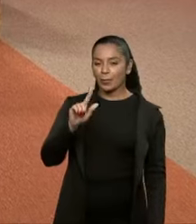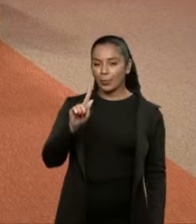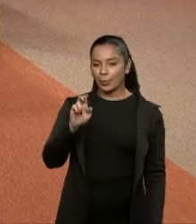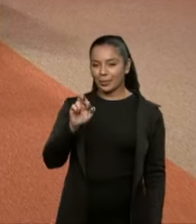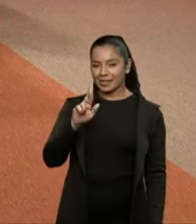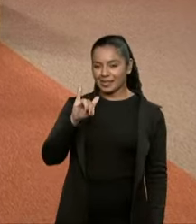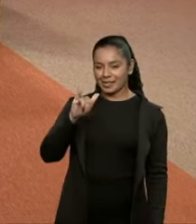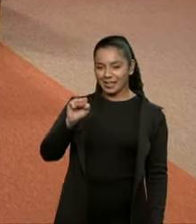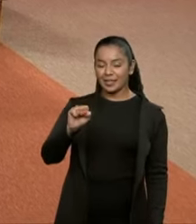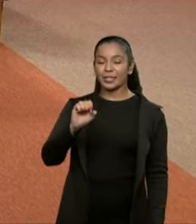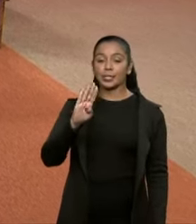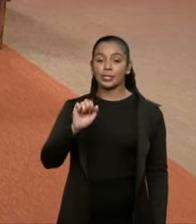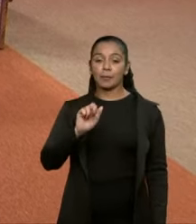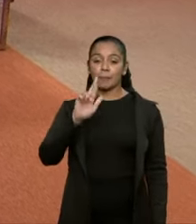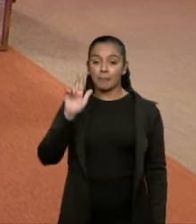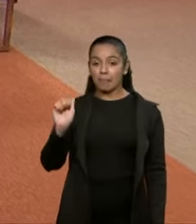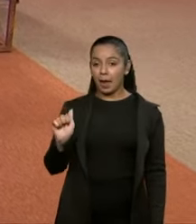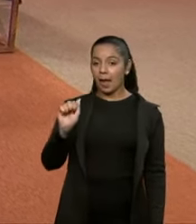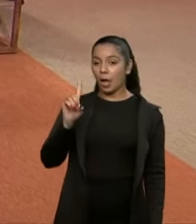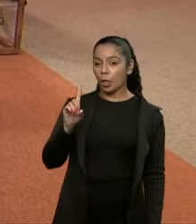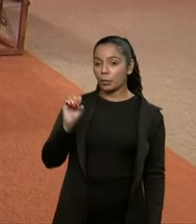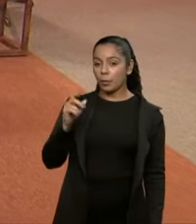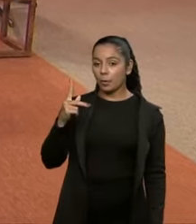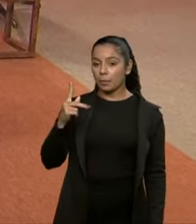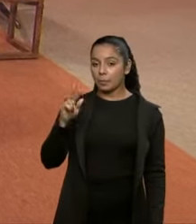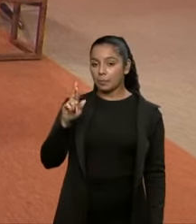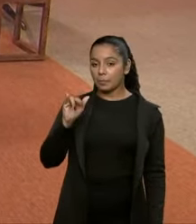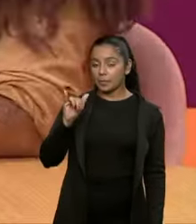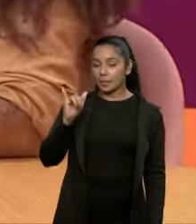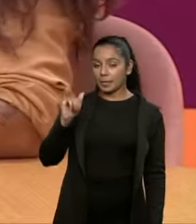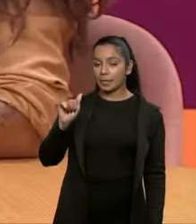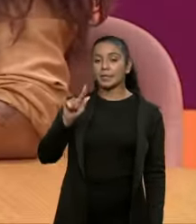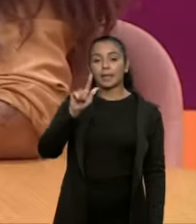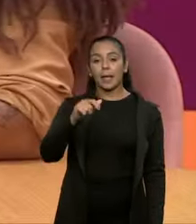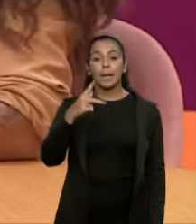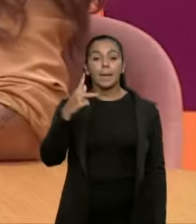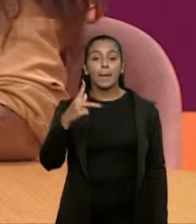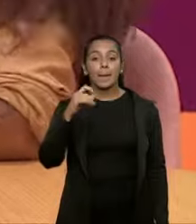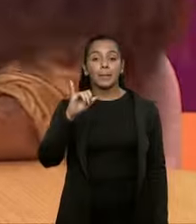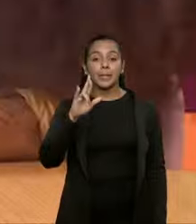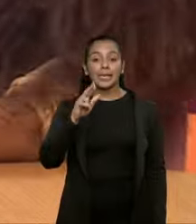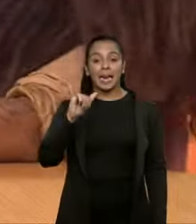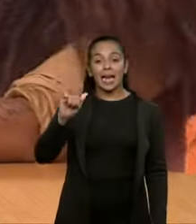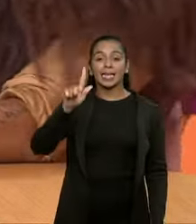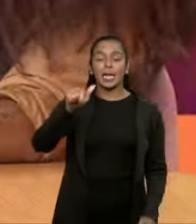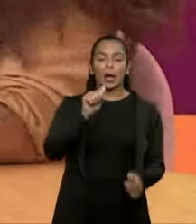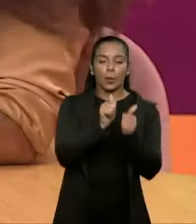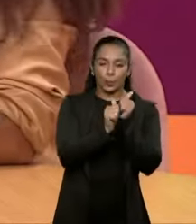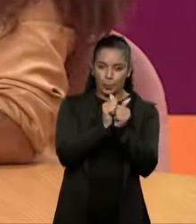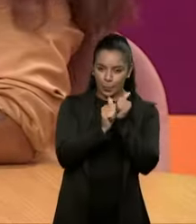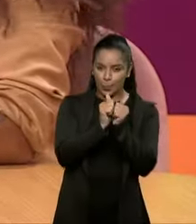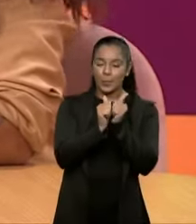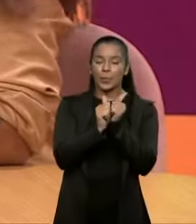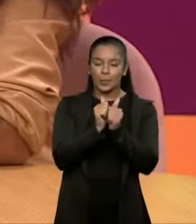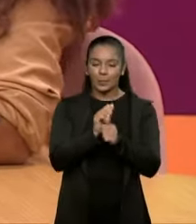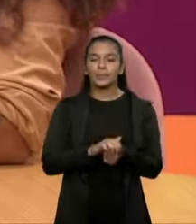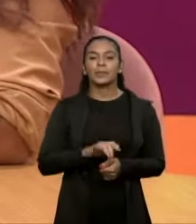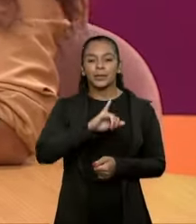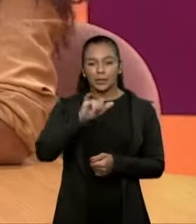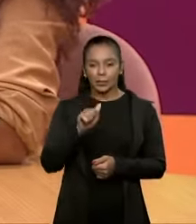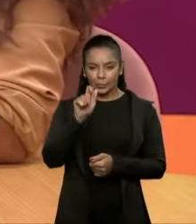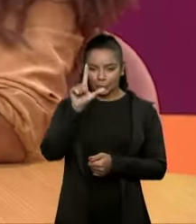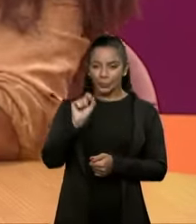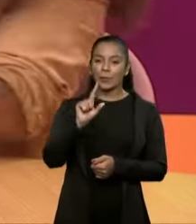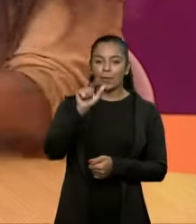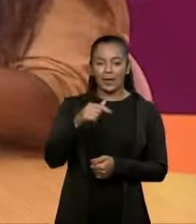de Barra do Piraí também, que tem uma comunidade de jongueiras. Perdão, falei com o jogador, fui em Piraí, foi no Arrozal. Exatamente, fui lá, fui no jogo, é o programa que